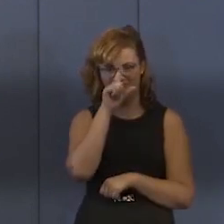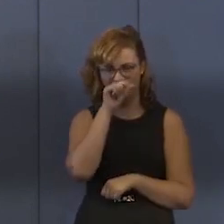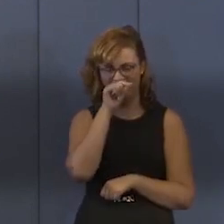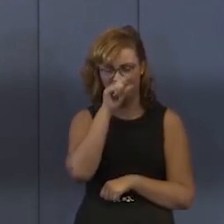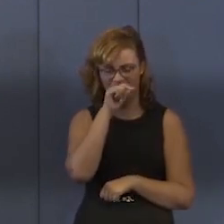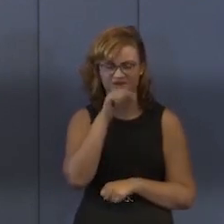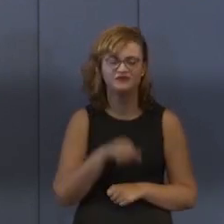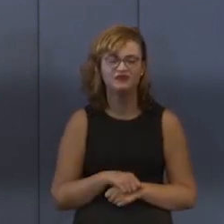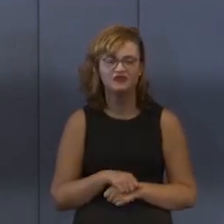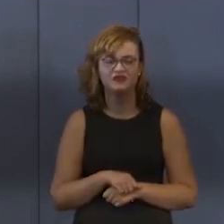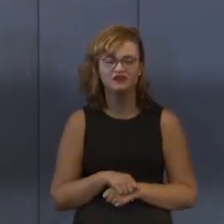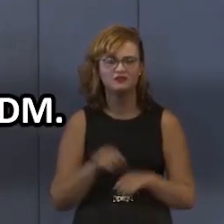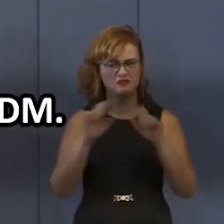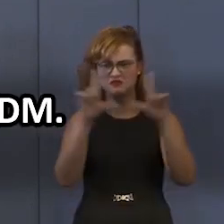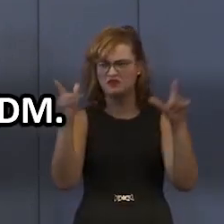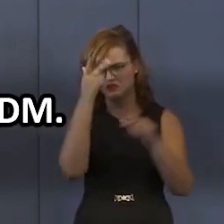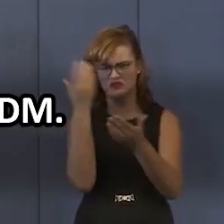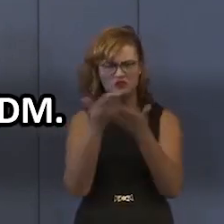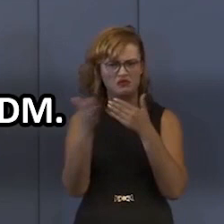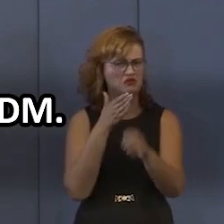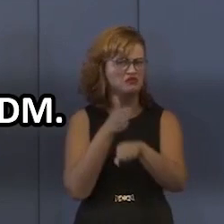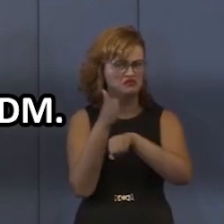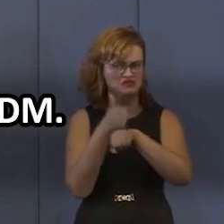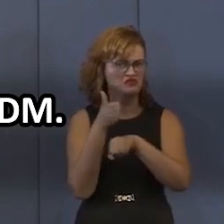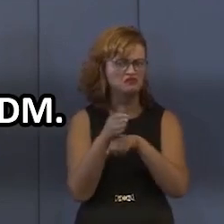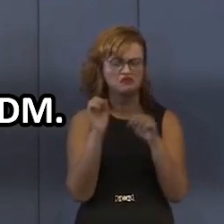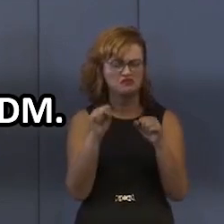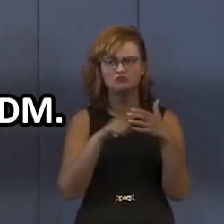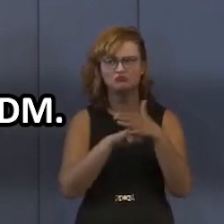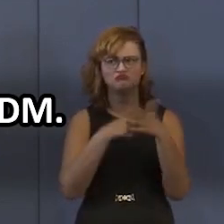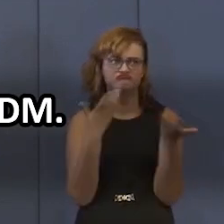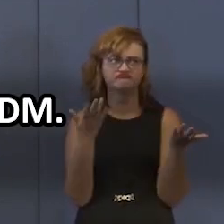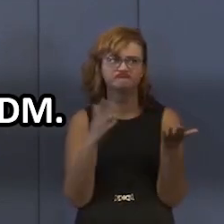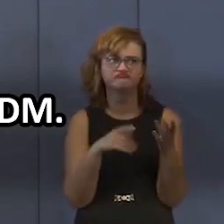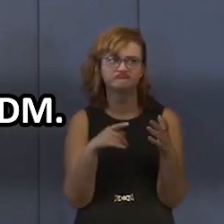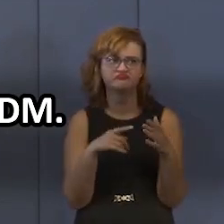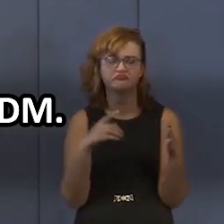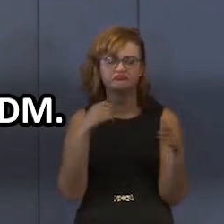a minha página no Twitter. Minha página é aberta, qualquer um pode me acessar por DM, nunca...